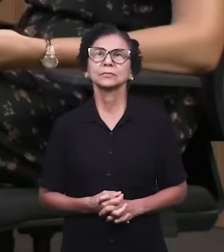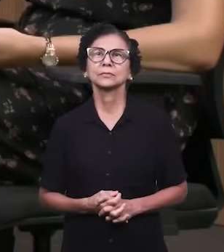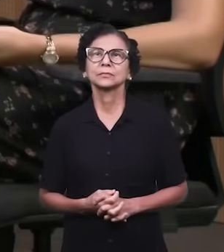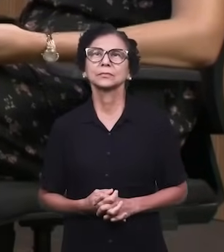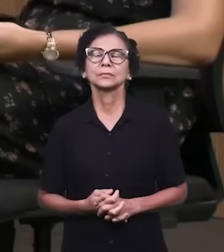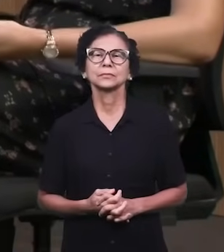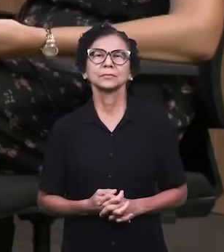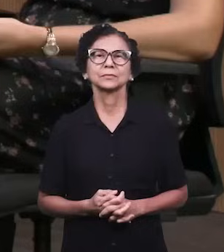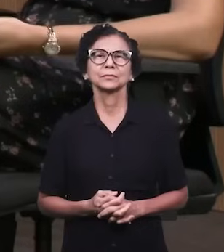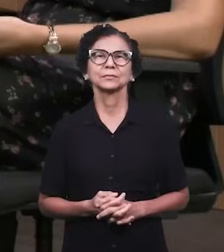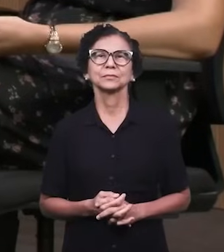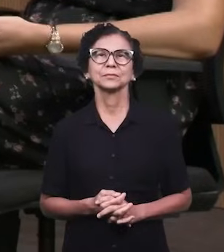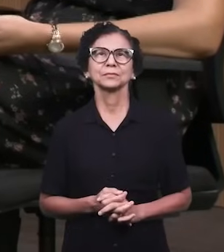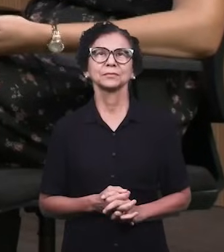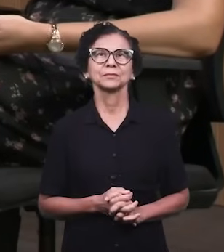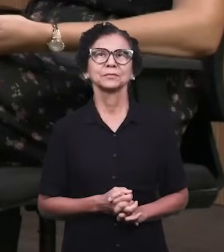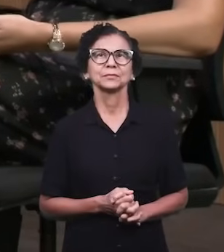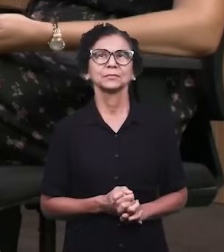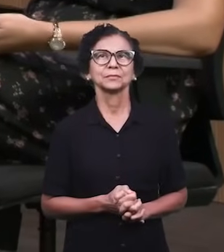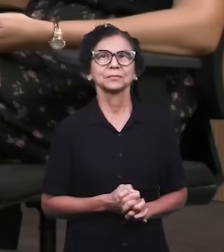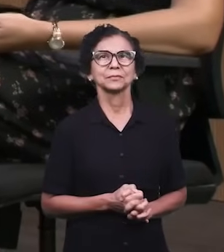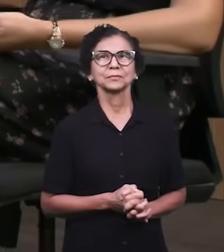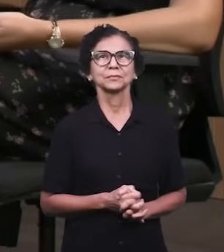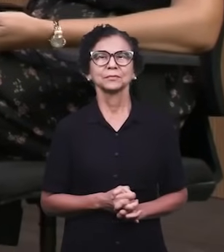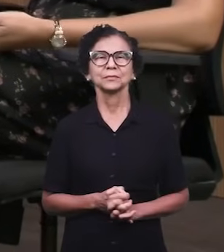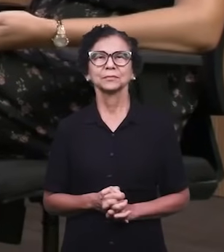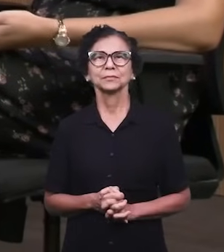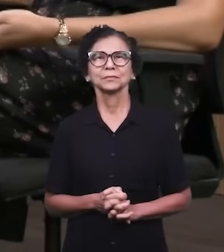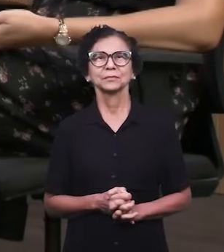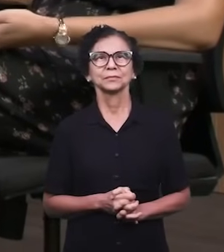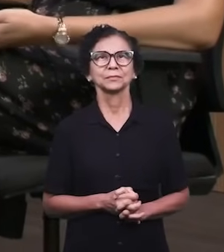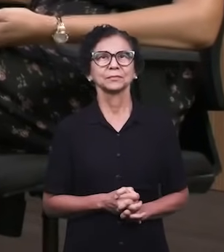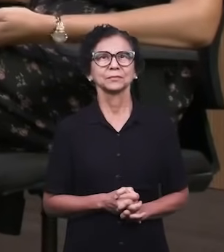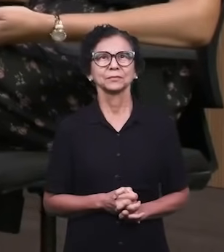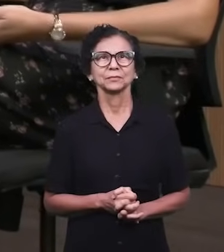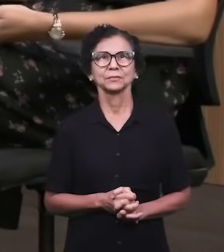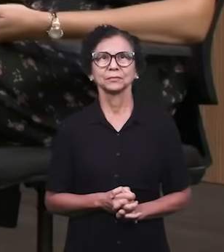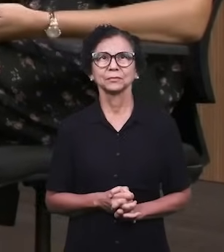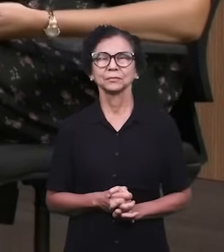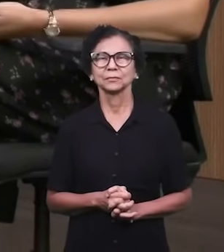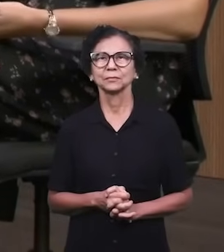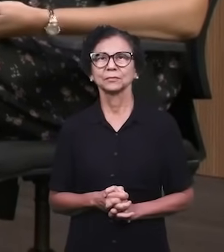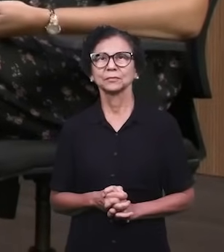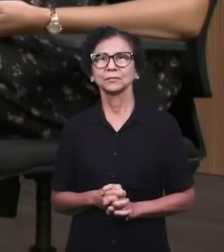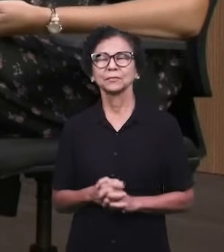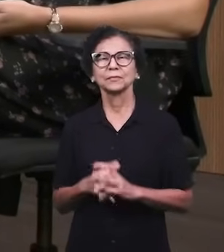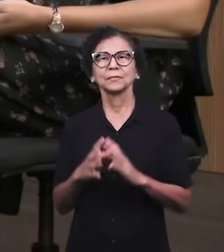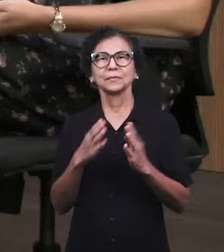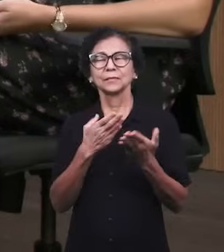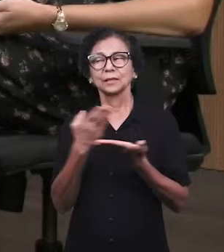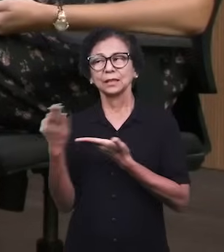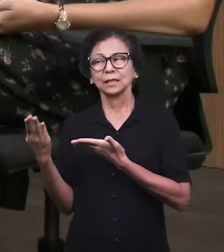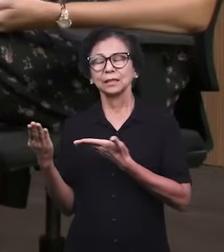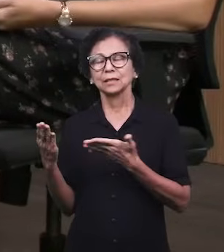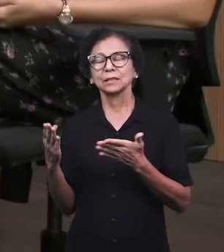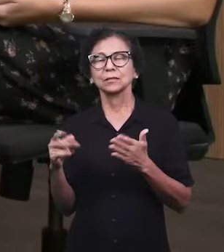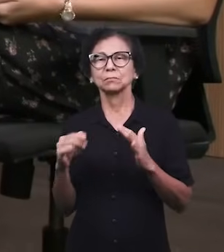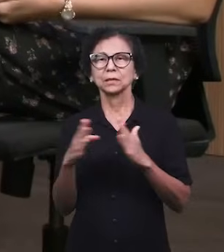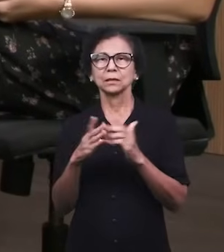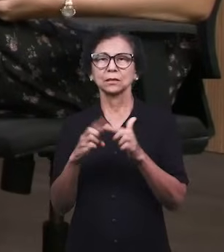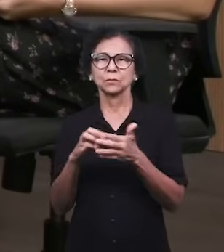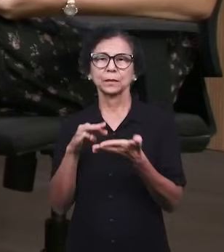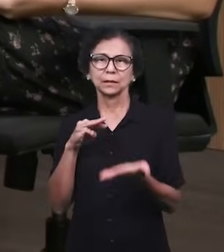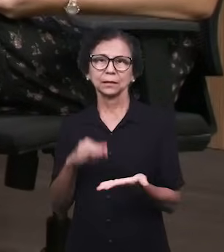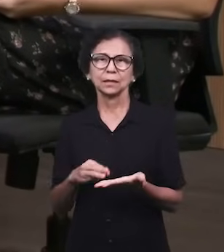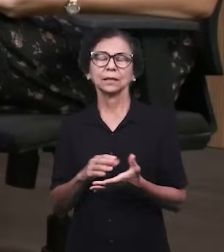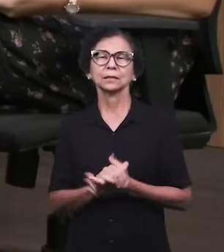são da ICM, que a gente costuma dizer que é a Igreja Cristã Maranata, a sigla que a gente usa, de Santa Clara, Caratoíra.